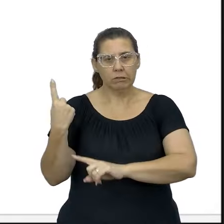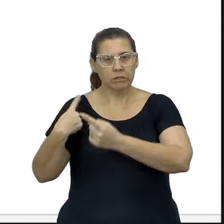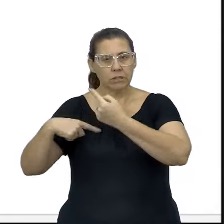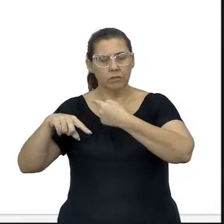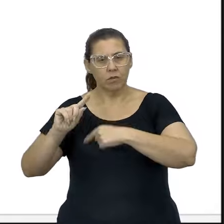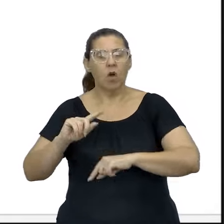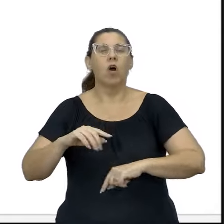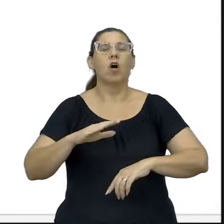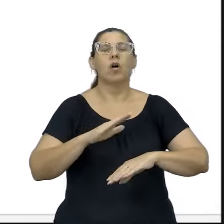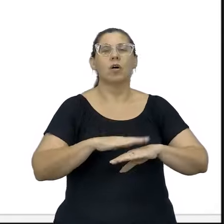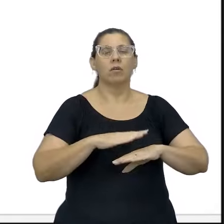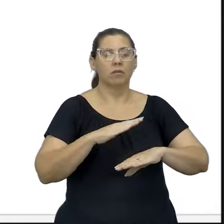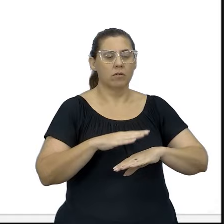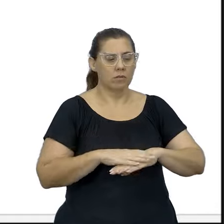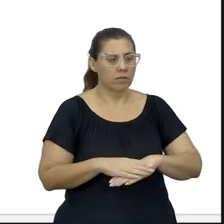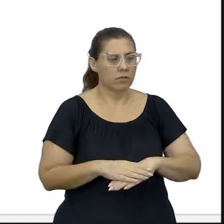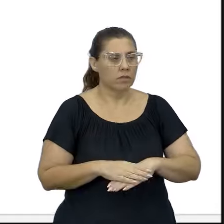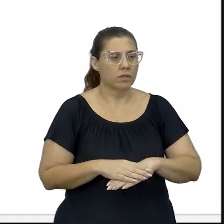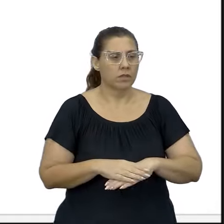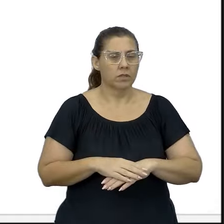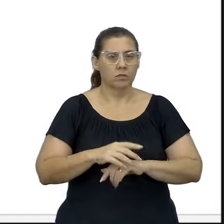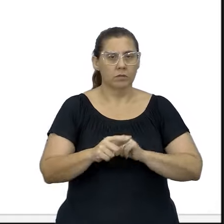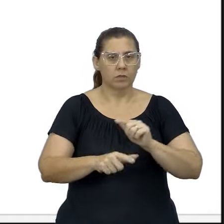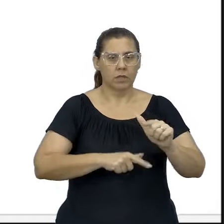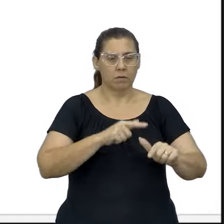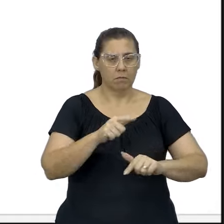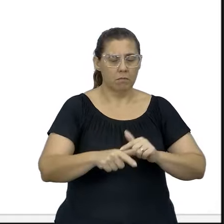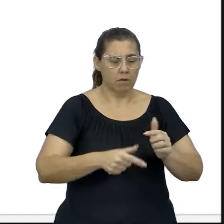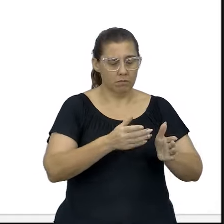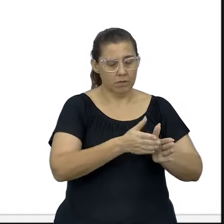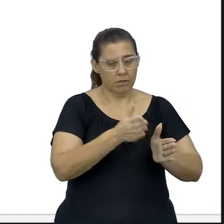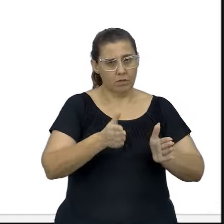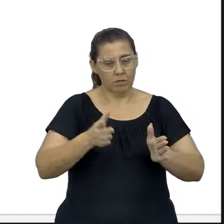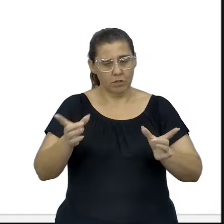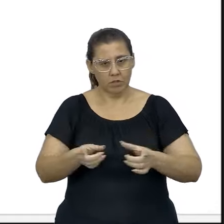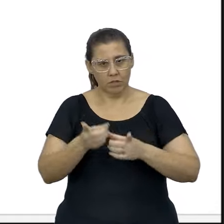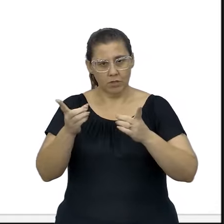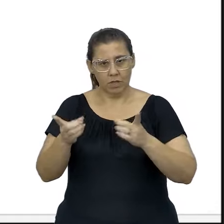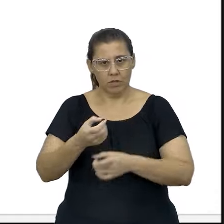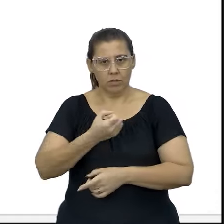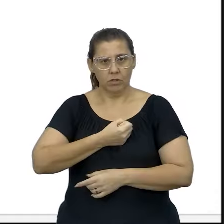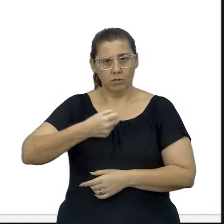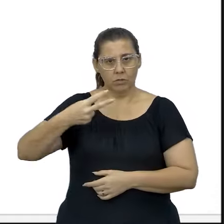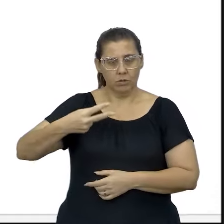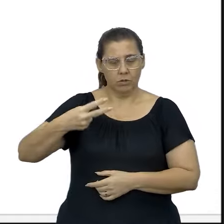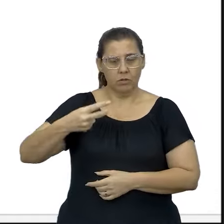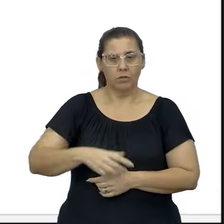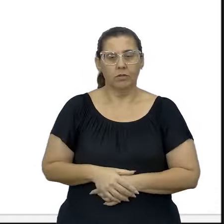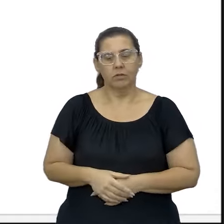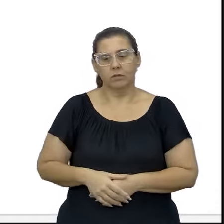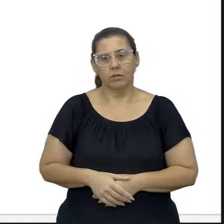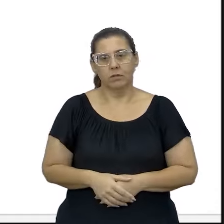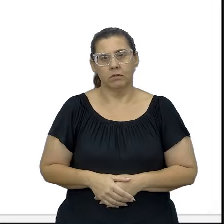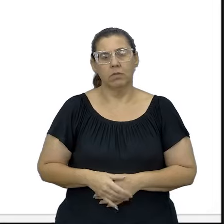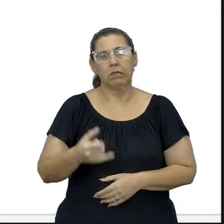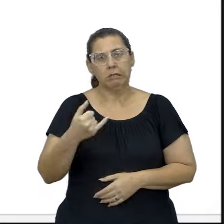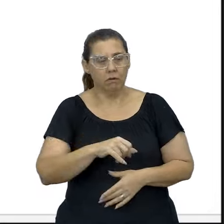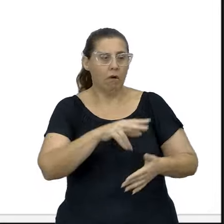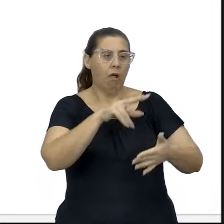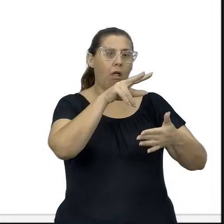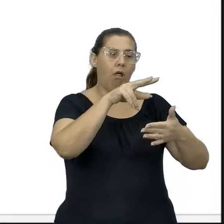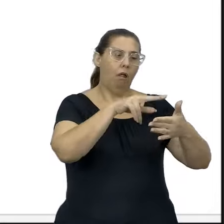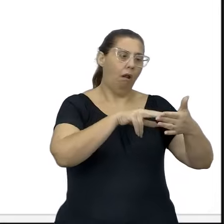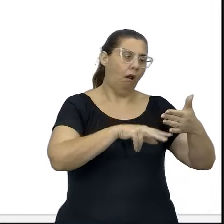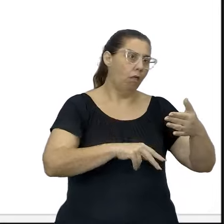que promovem, né, o trabalho na sequência didática 2. Naturalmente, né, se eu fosse ler todas